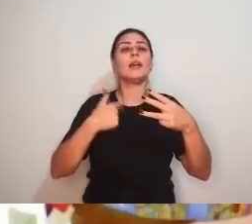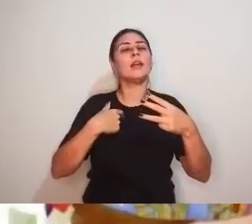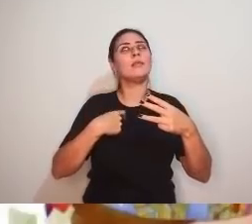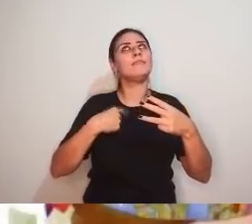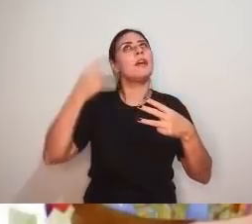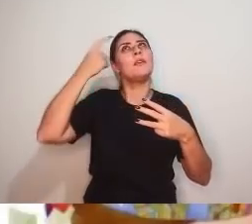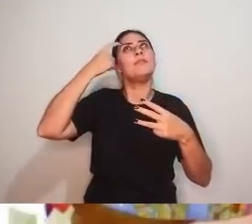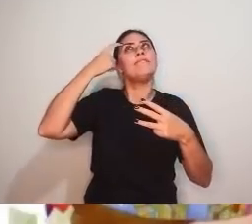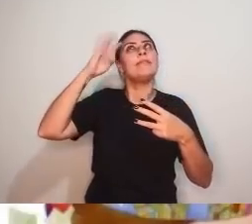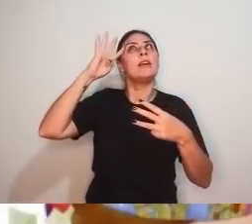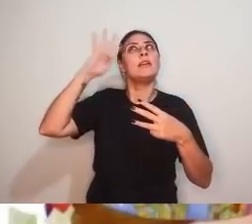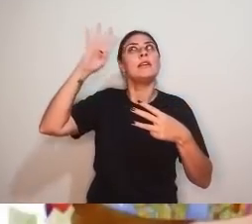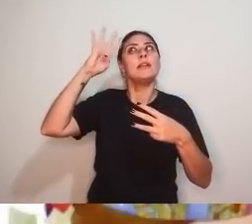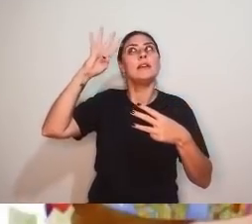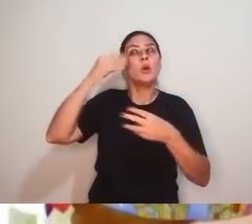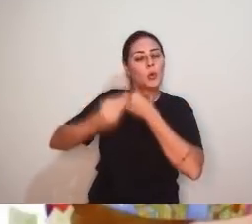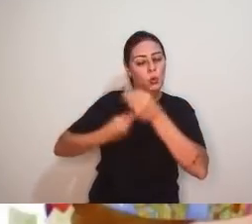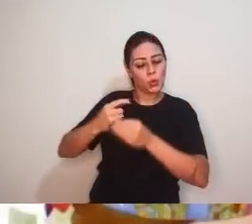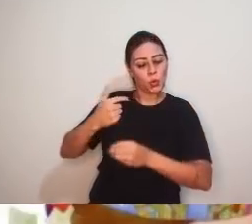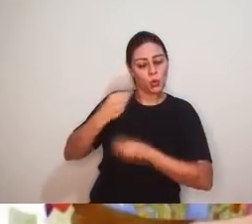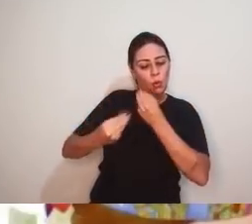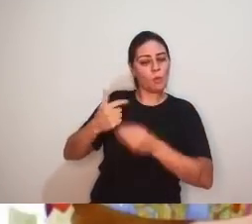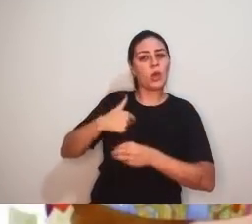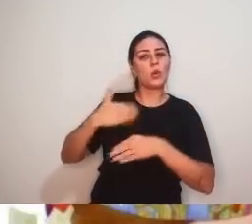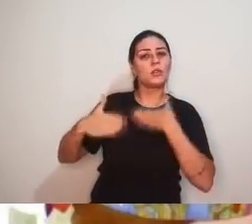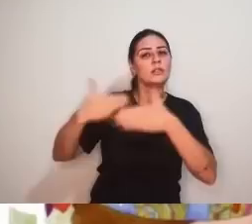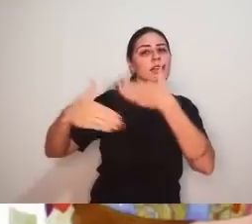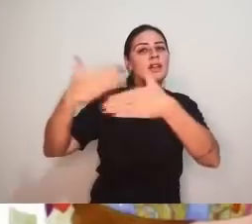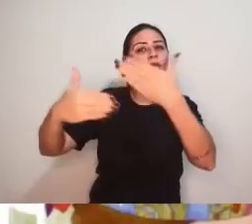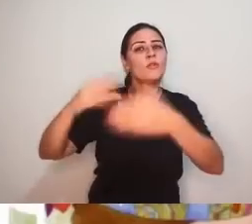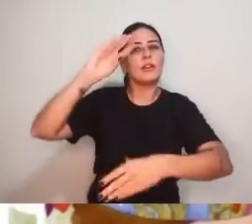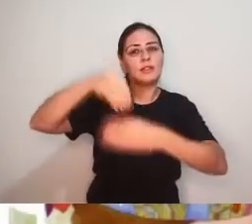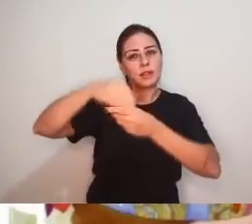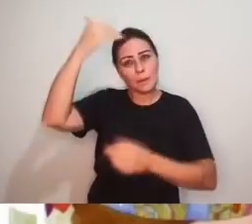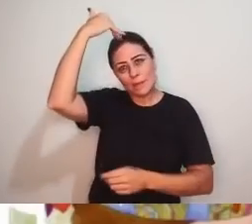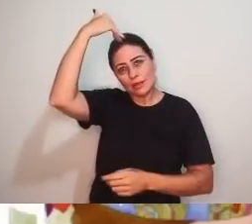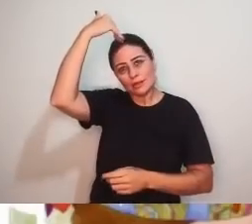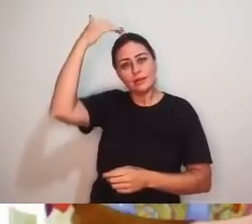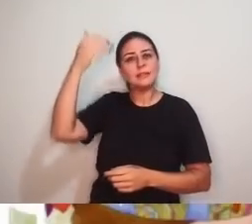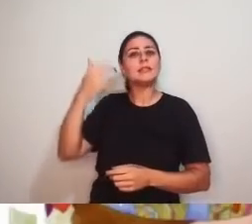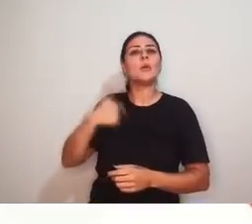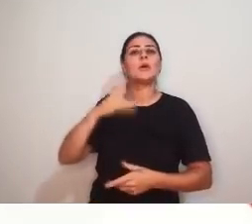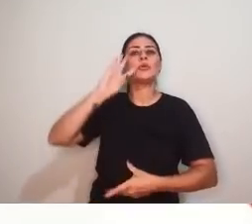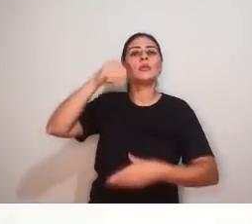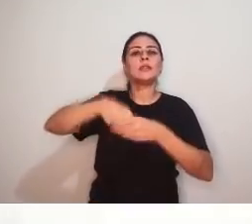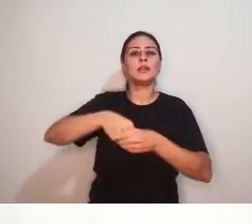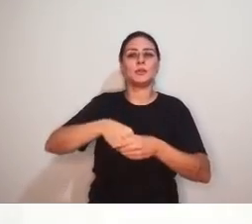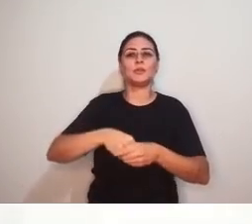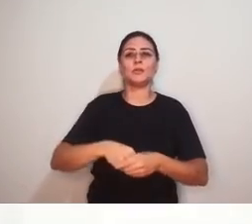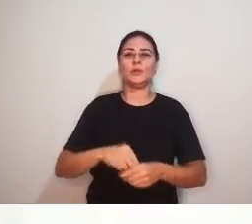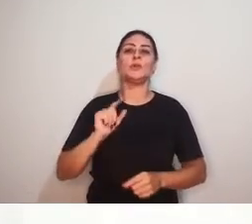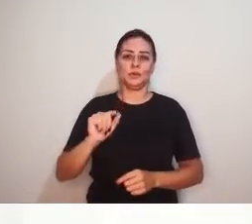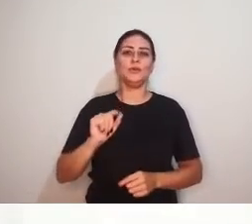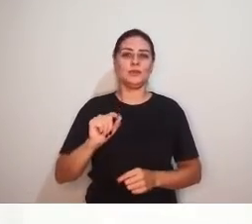Recuperar ou evocar. Agora eu vou lá na minha mente buscar o que eu desenvolvi, o que eu elaborei, o que eu desenvolvi na minha mente. E